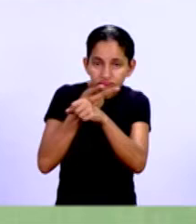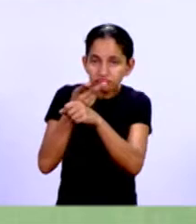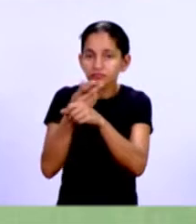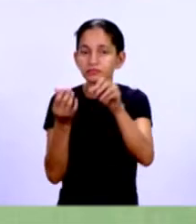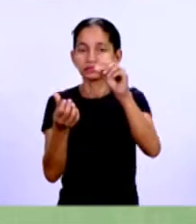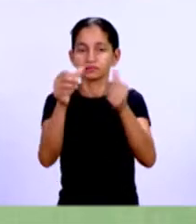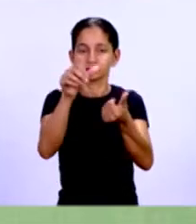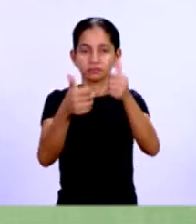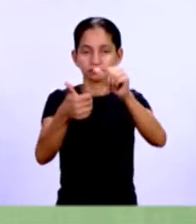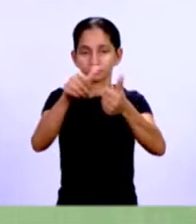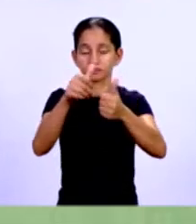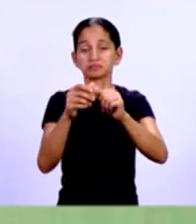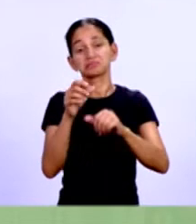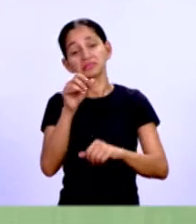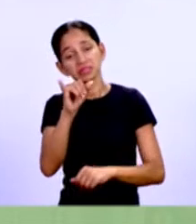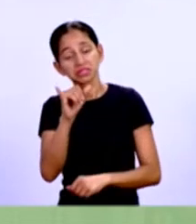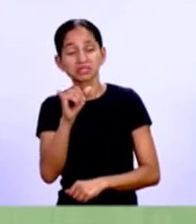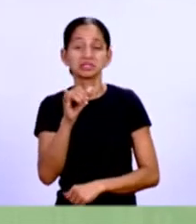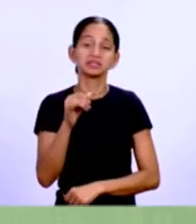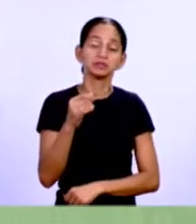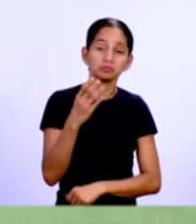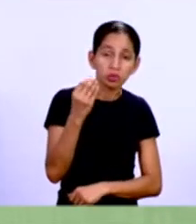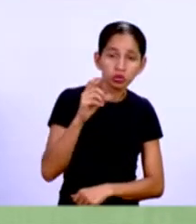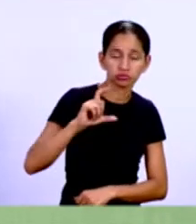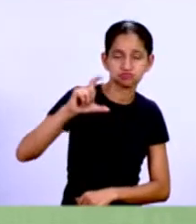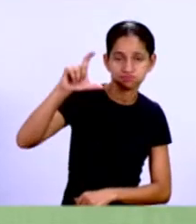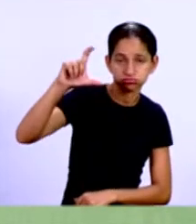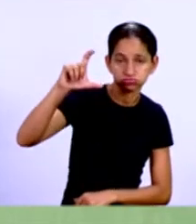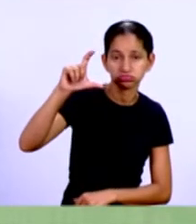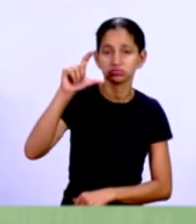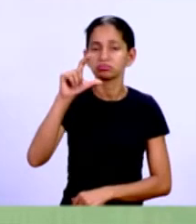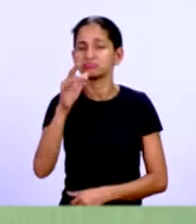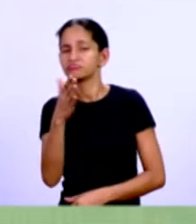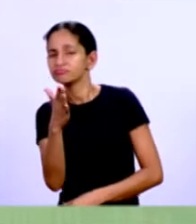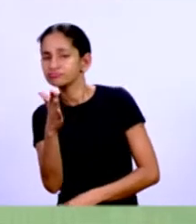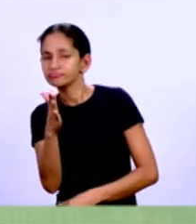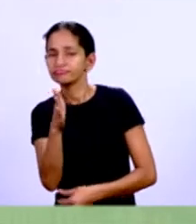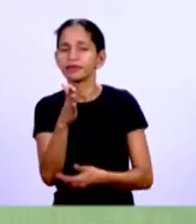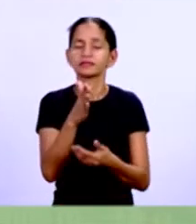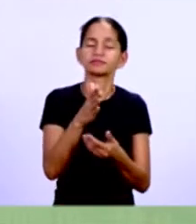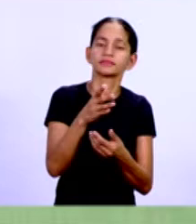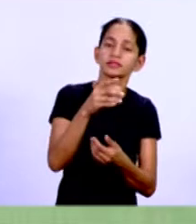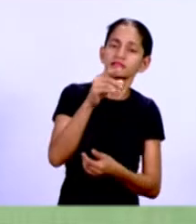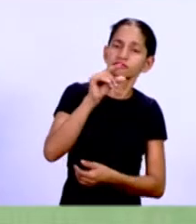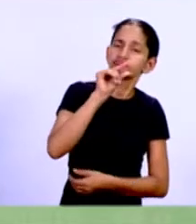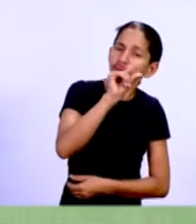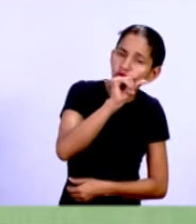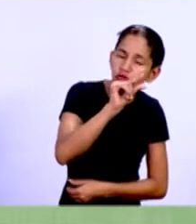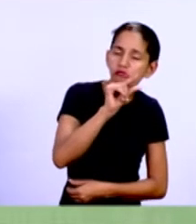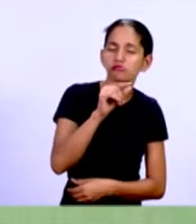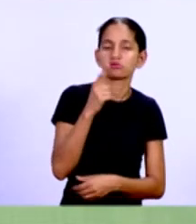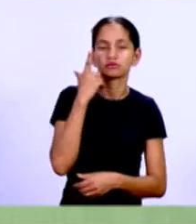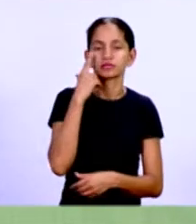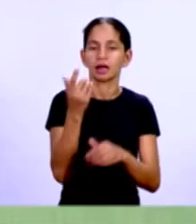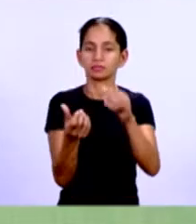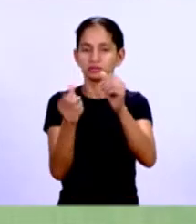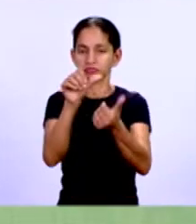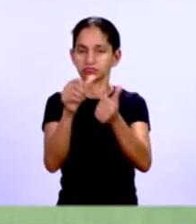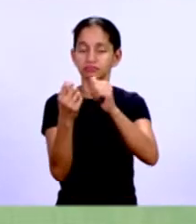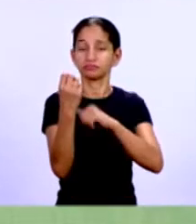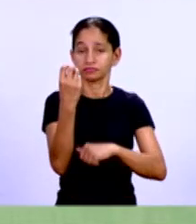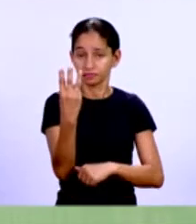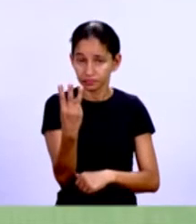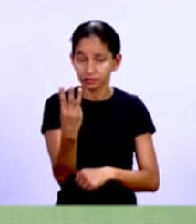de impacto, se alto, médio ou baixo, e qual o tipo de controle, o tipo de mitigação existente.